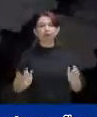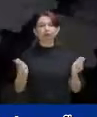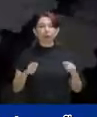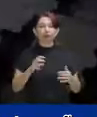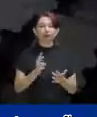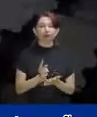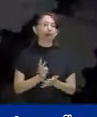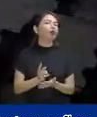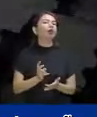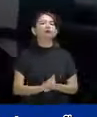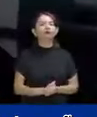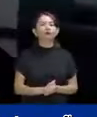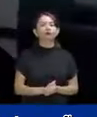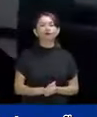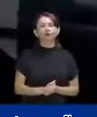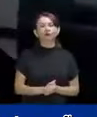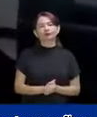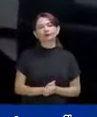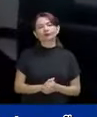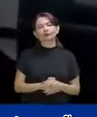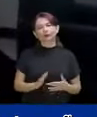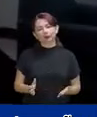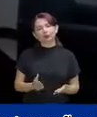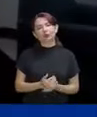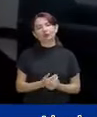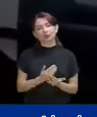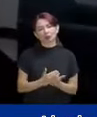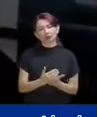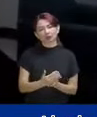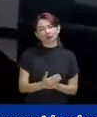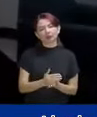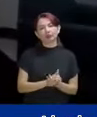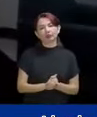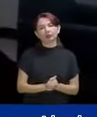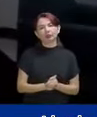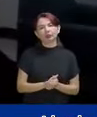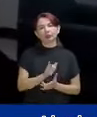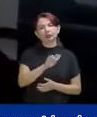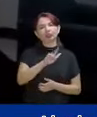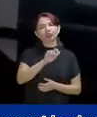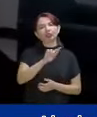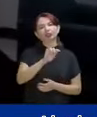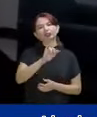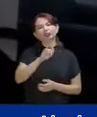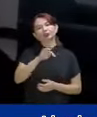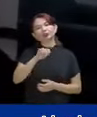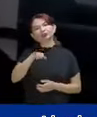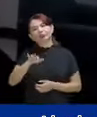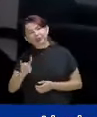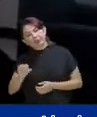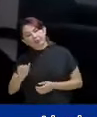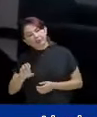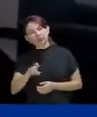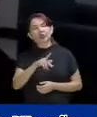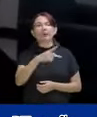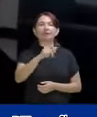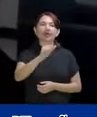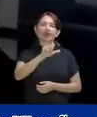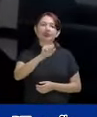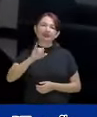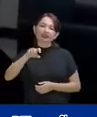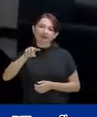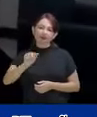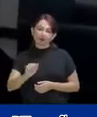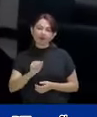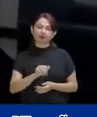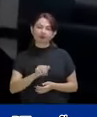pode prosseguir, doutor. Em relação à preliminar de ilegitimidade passiva, conforme narrado em contrarrazões, foi apresentada a preliminar de